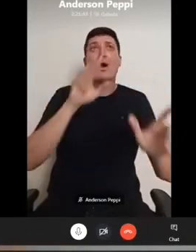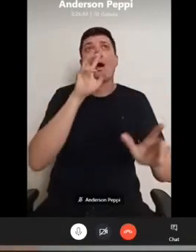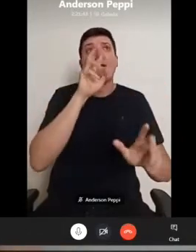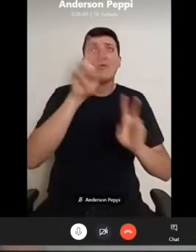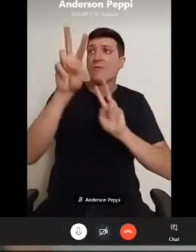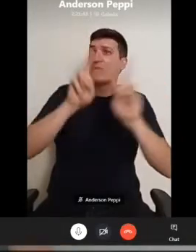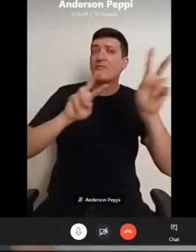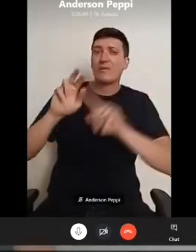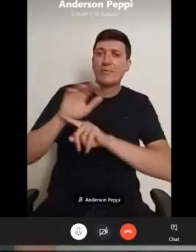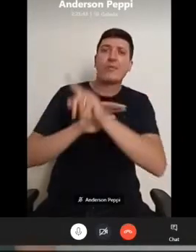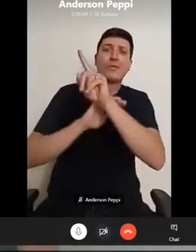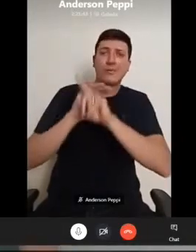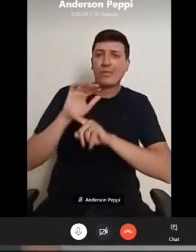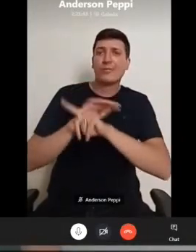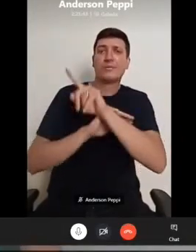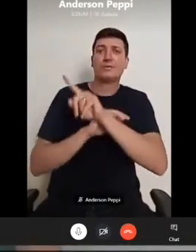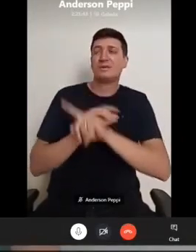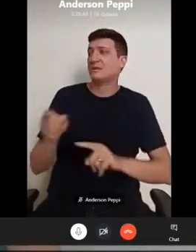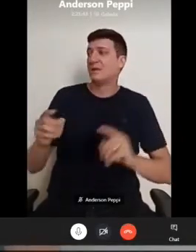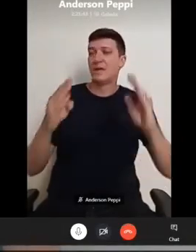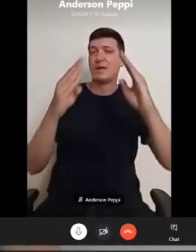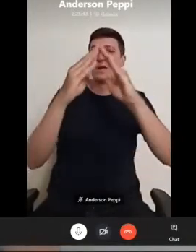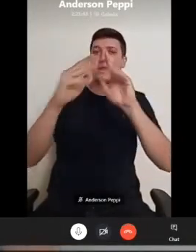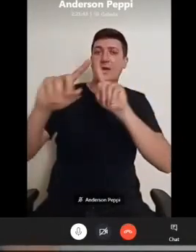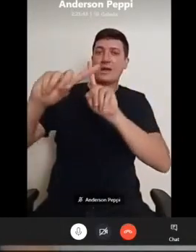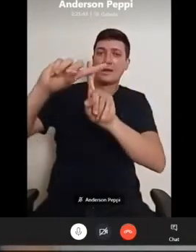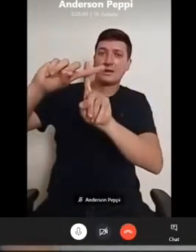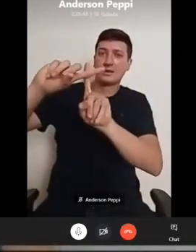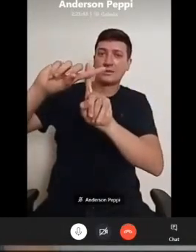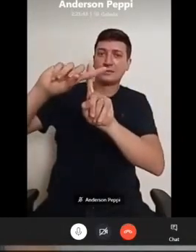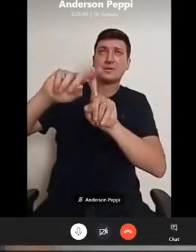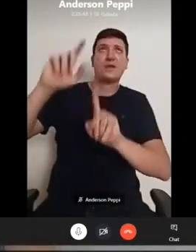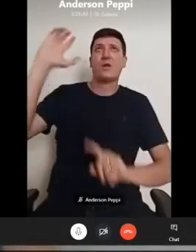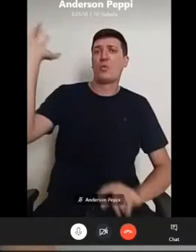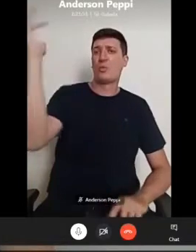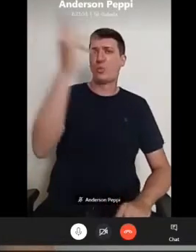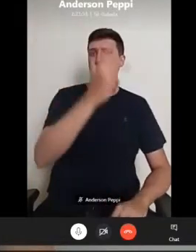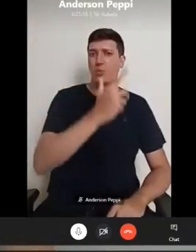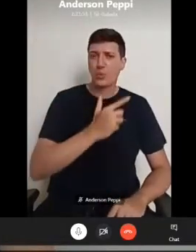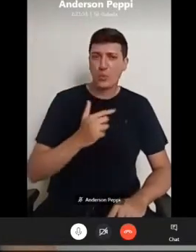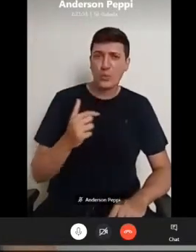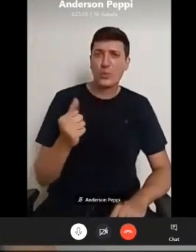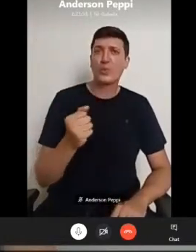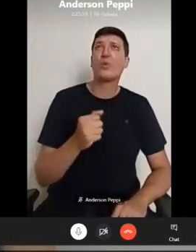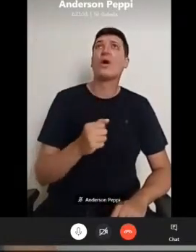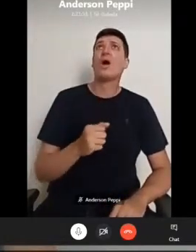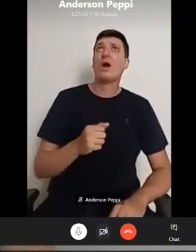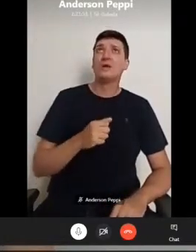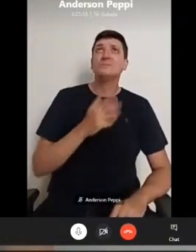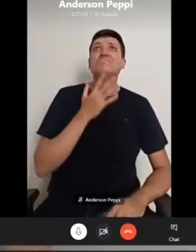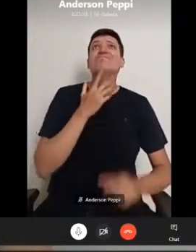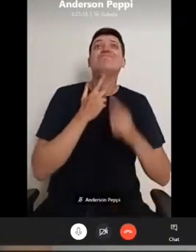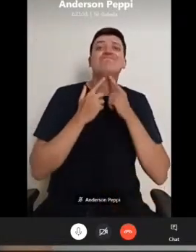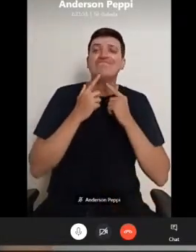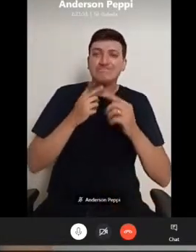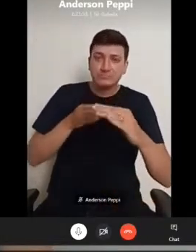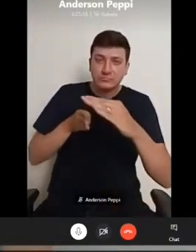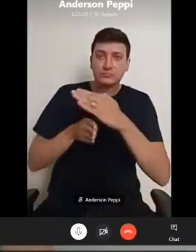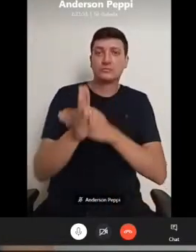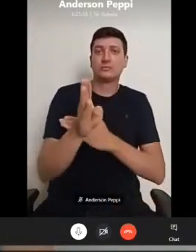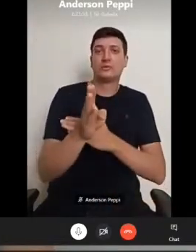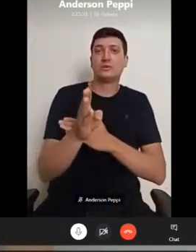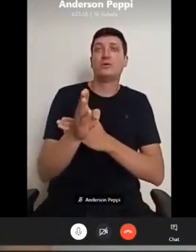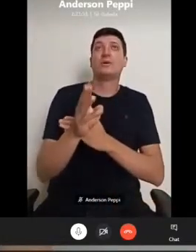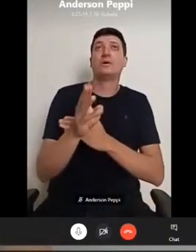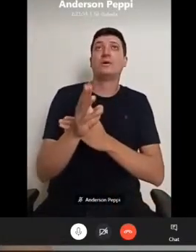uma igreja, e era uma igreja linda, e ele sentiu vontade de entrar, ele pôde entrar na igreja, e ele se deslumbrou e perguntou: pai, quem fez essa